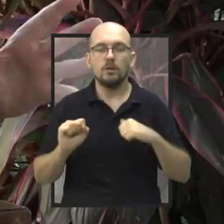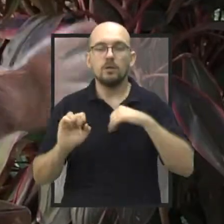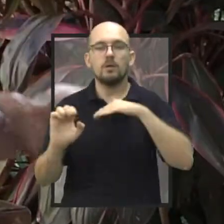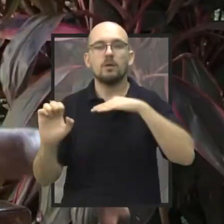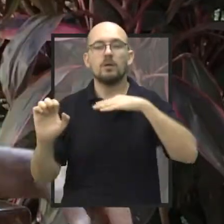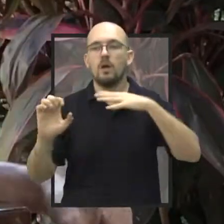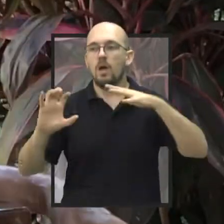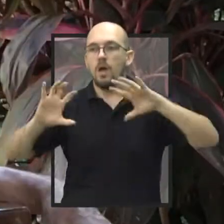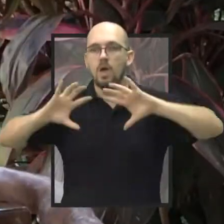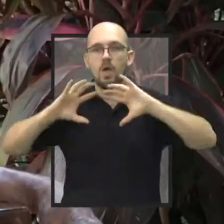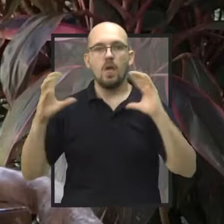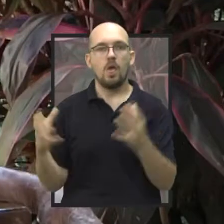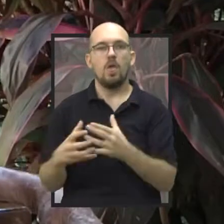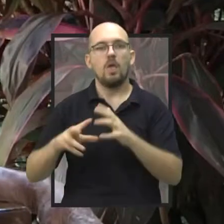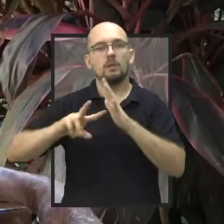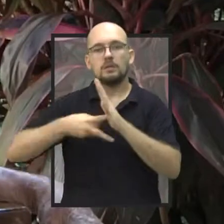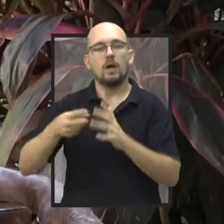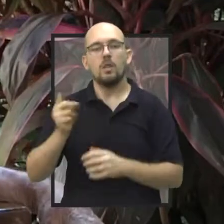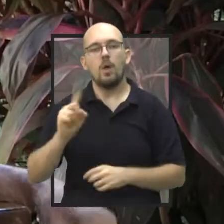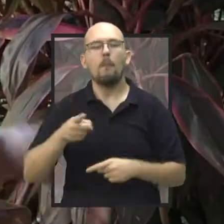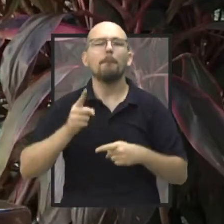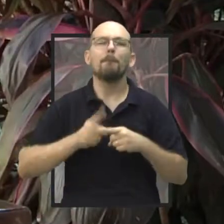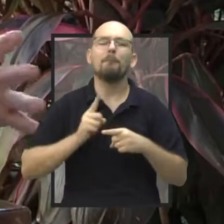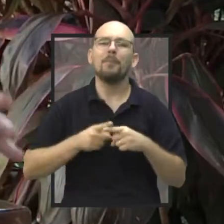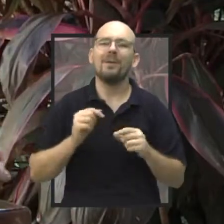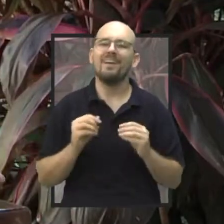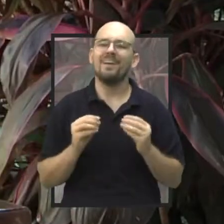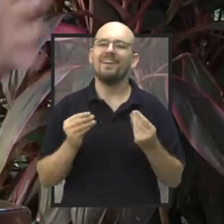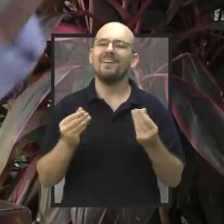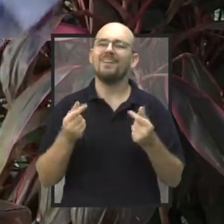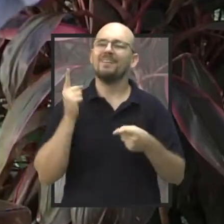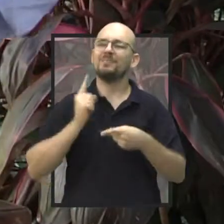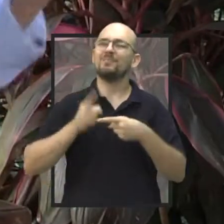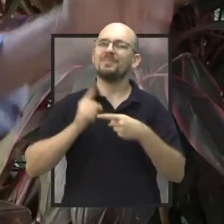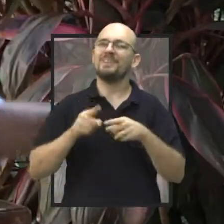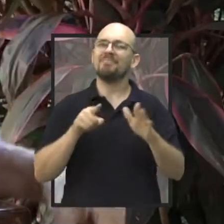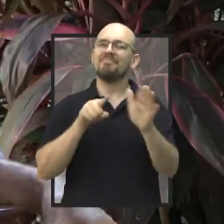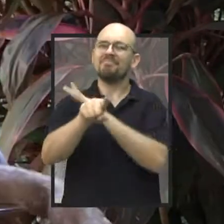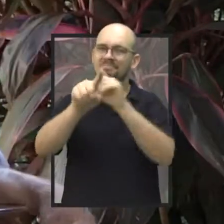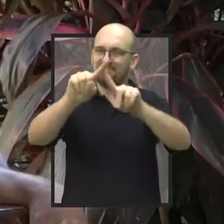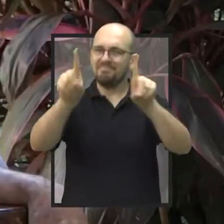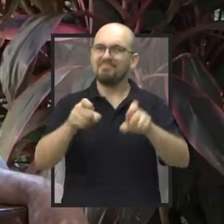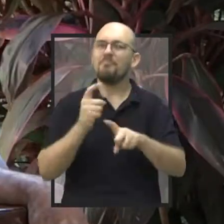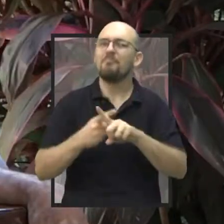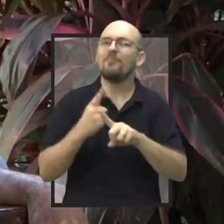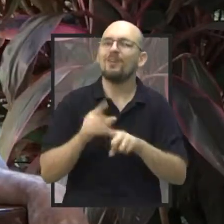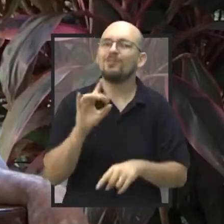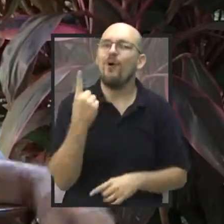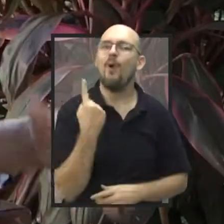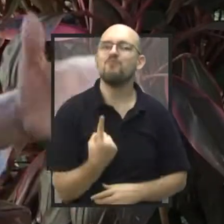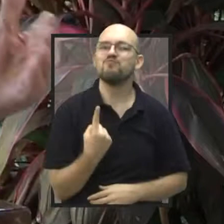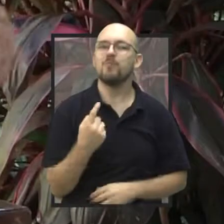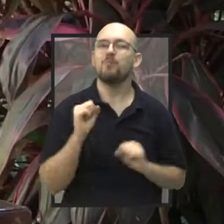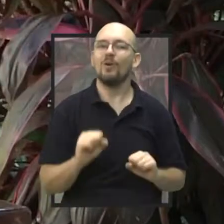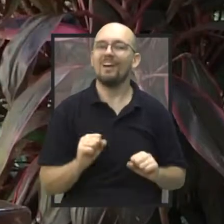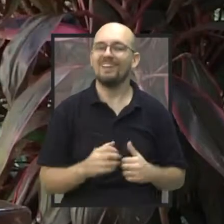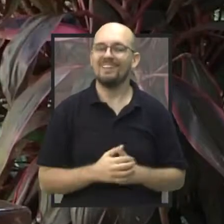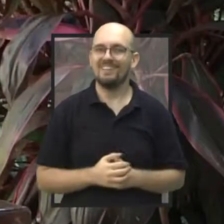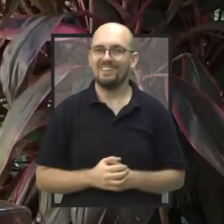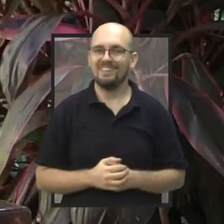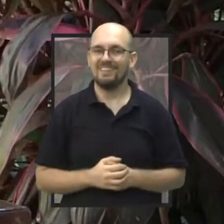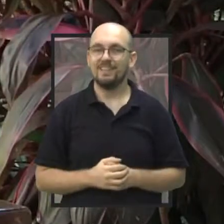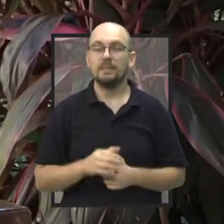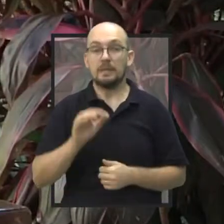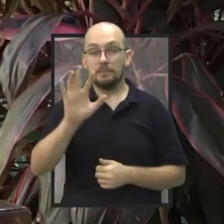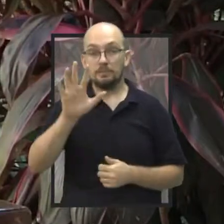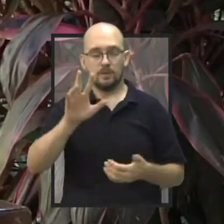por que essa limitação? Por quê? Eu deixo essa pergunta no ar. E, no entanto, quando